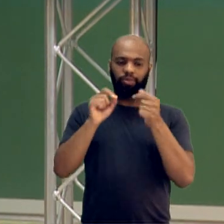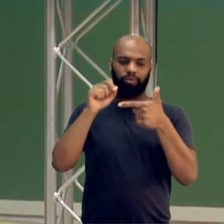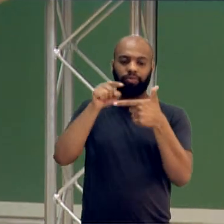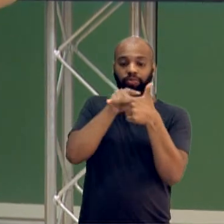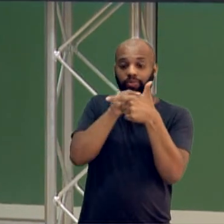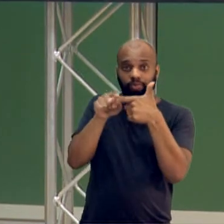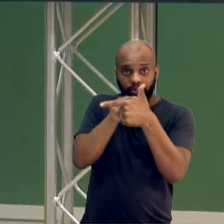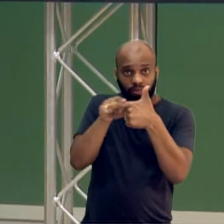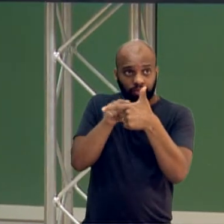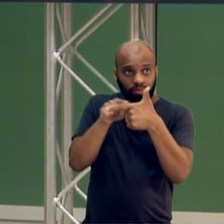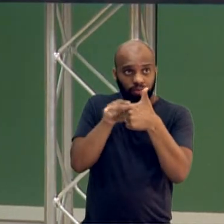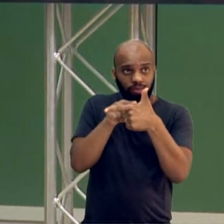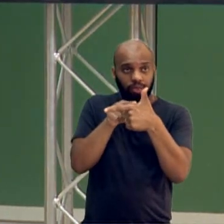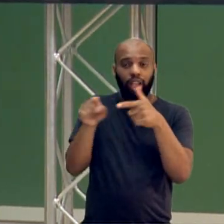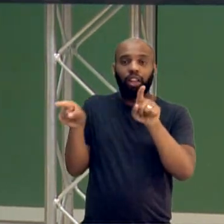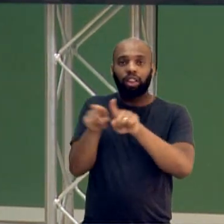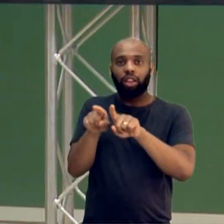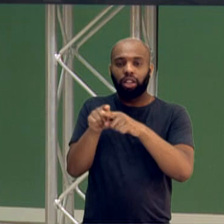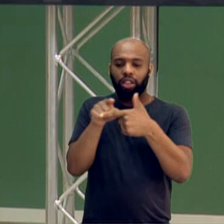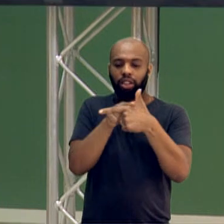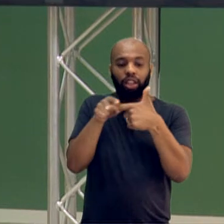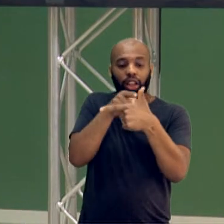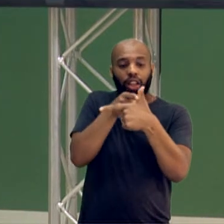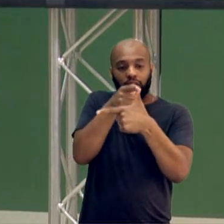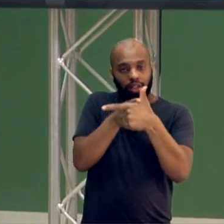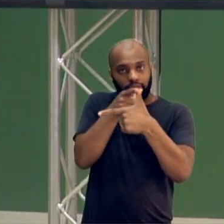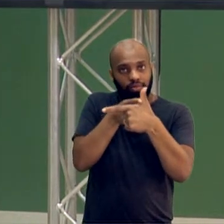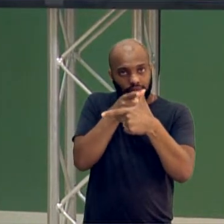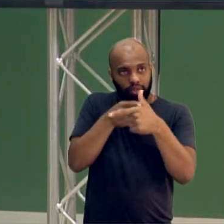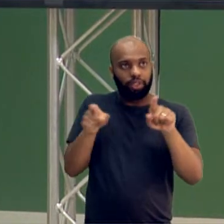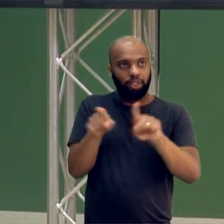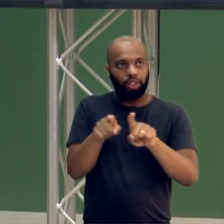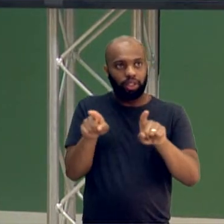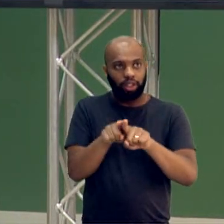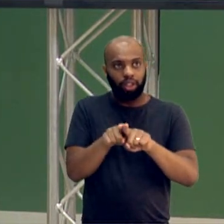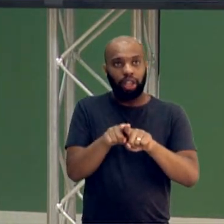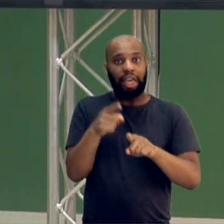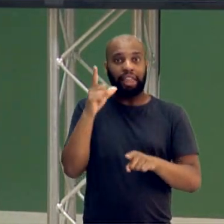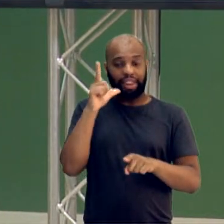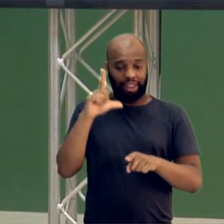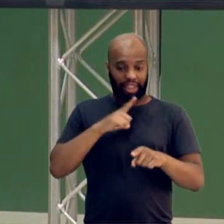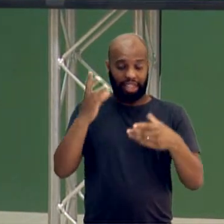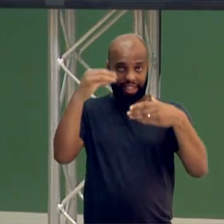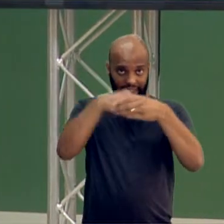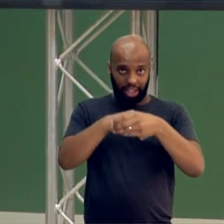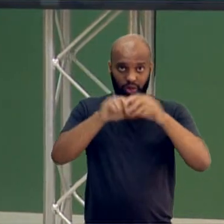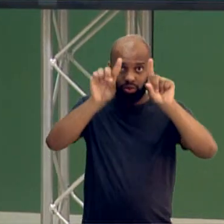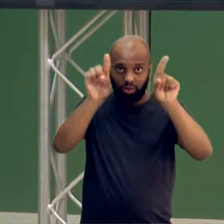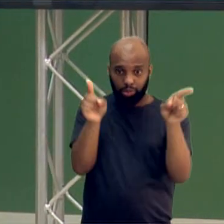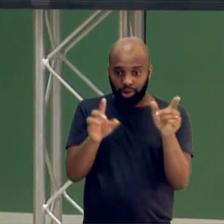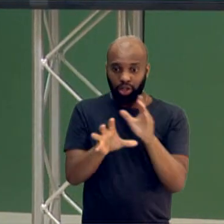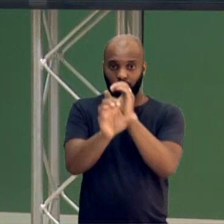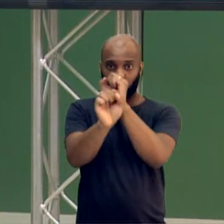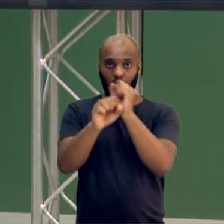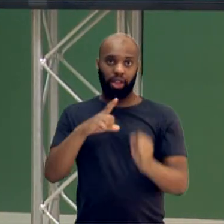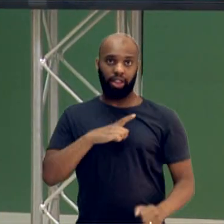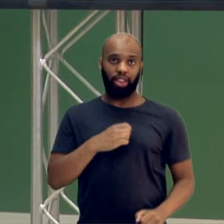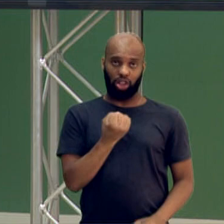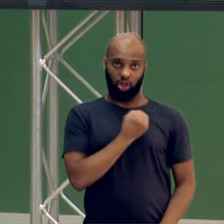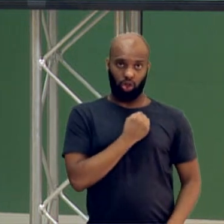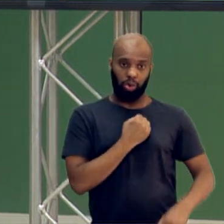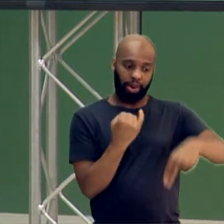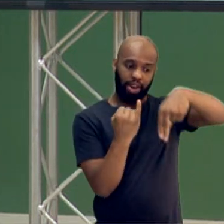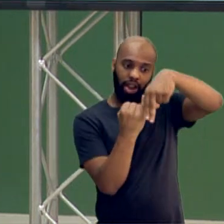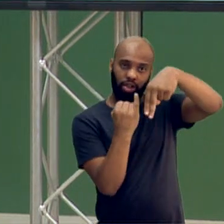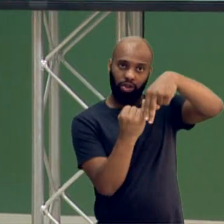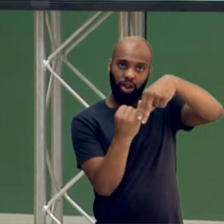o comprimento e a largura que leva em consideração uma soma algébrica de um número natural com um